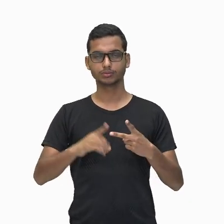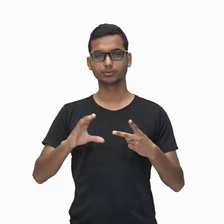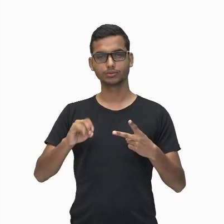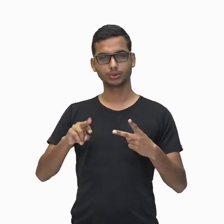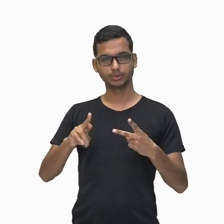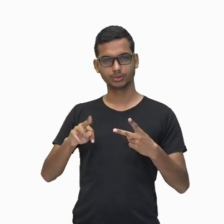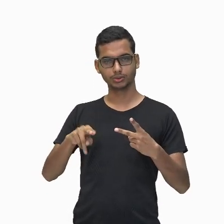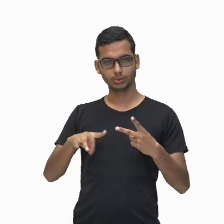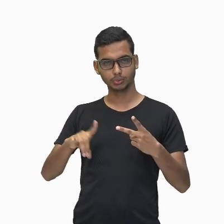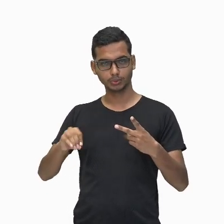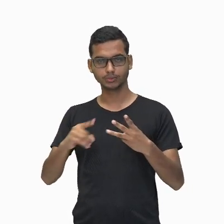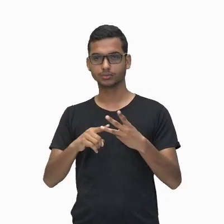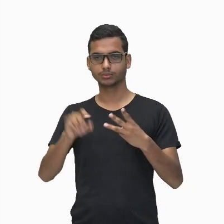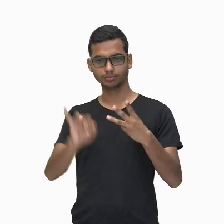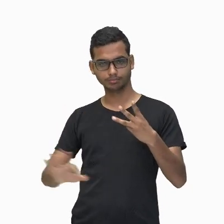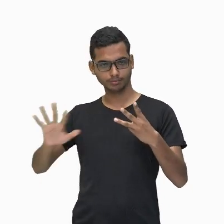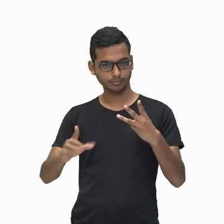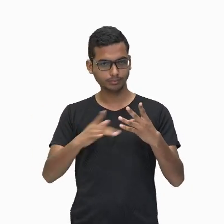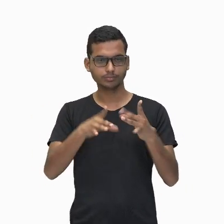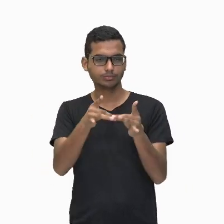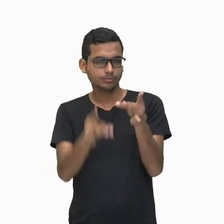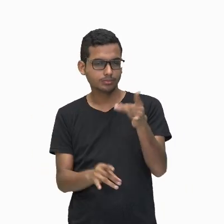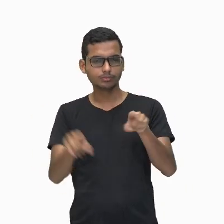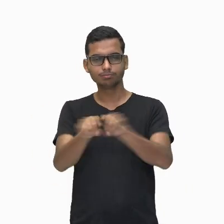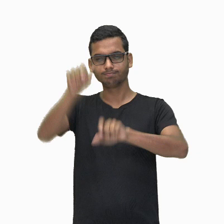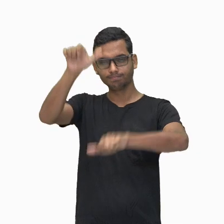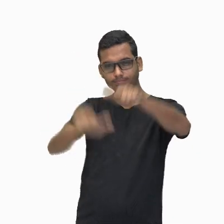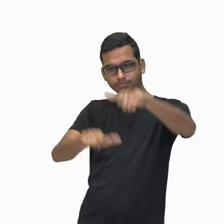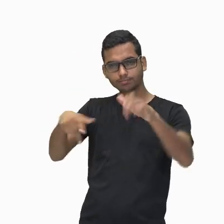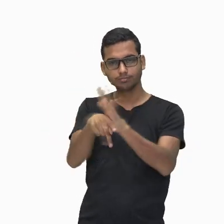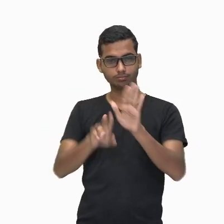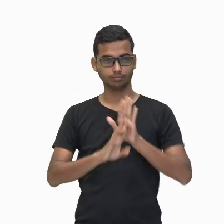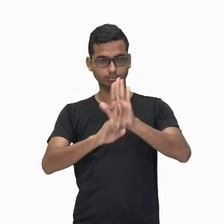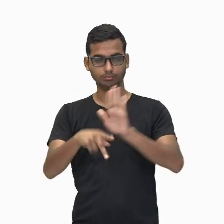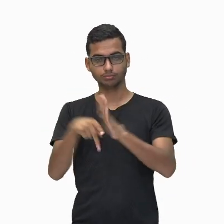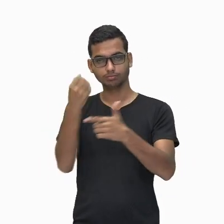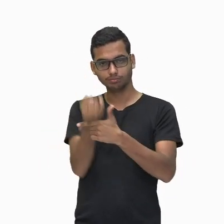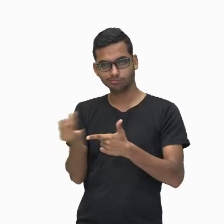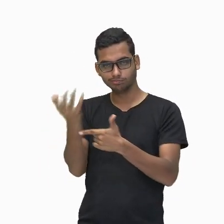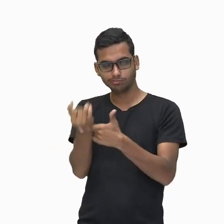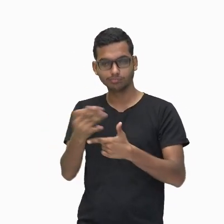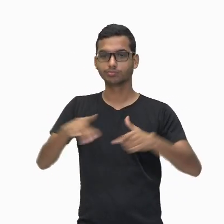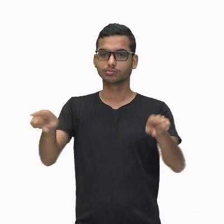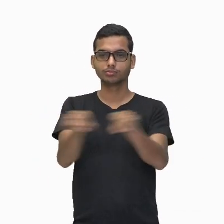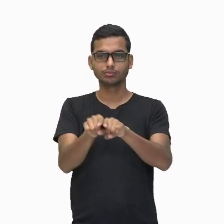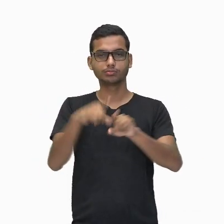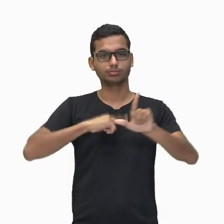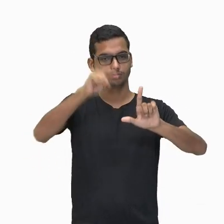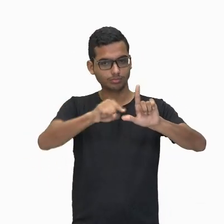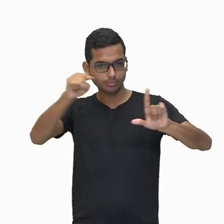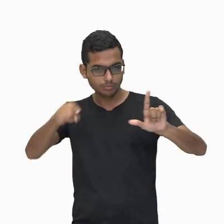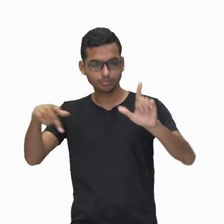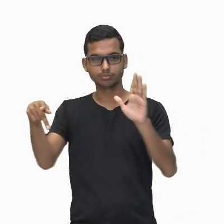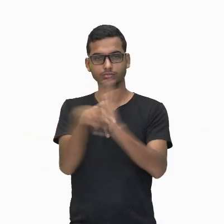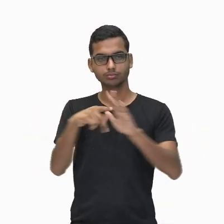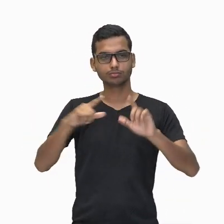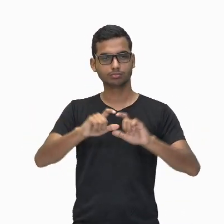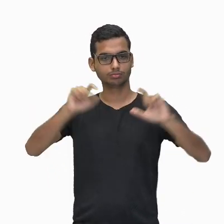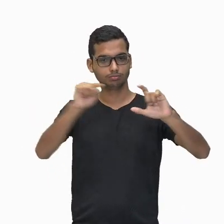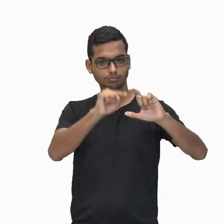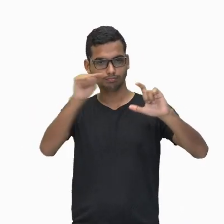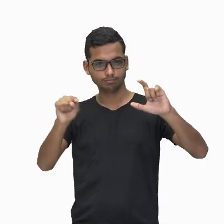e imagem. Detalhamento, análise das representações algébricas e gráficas de funções,